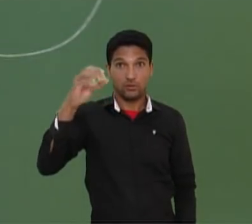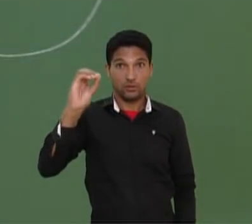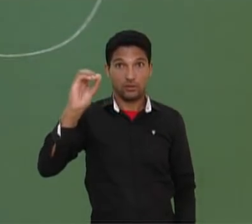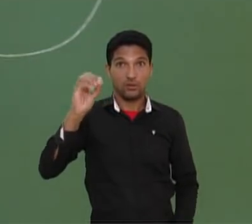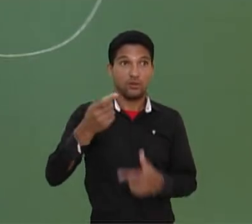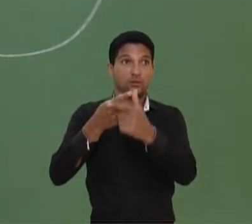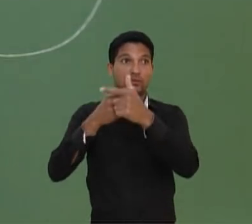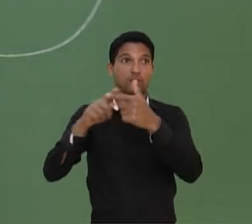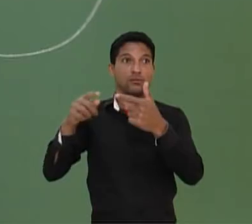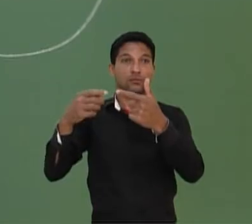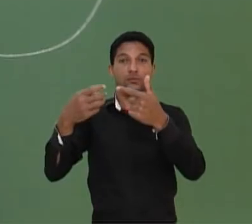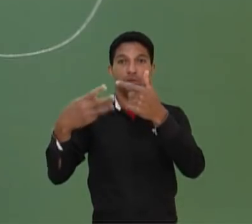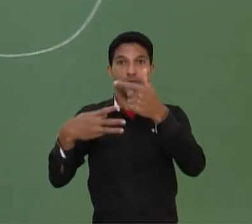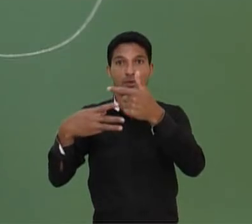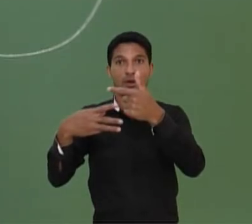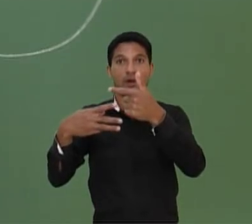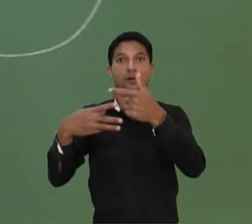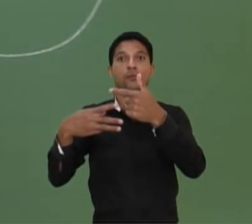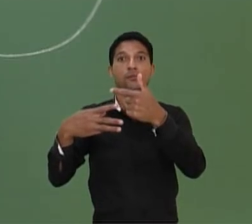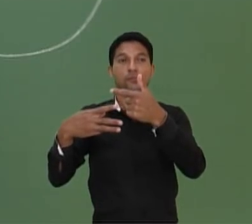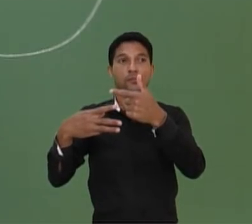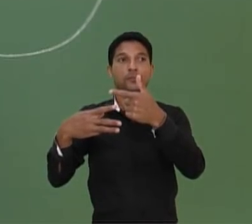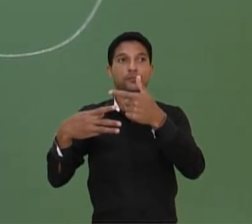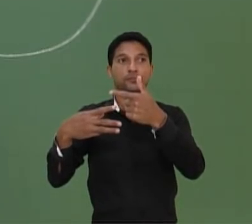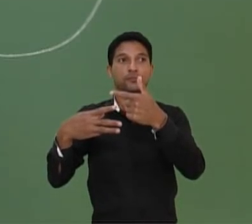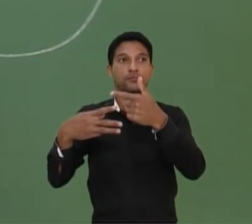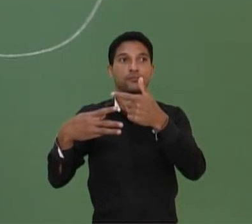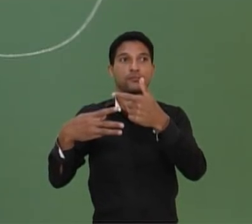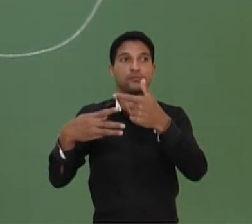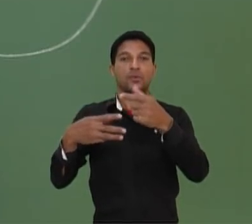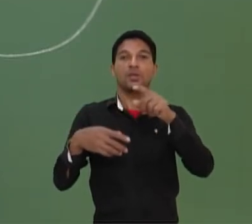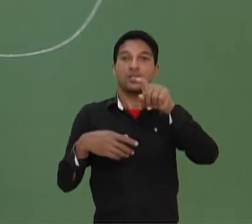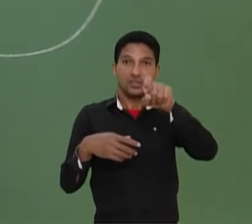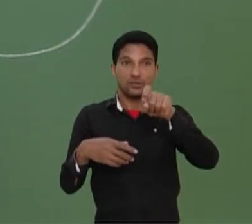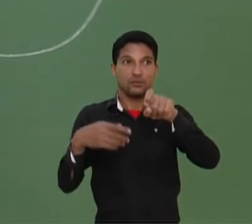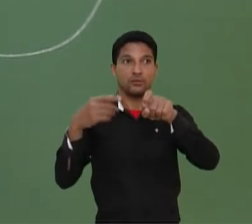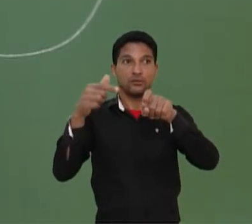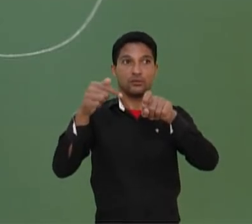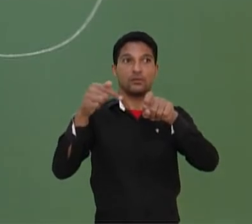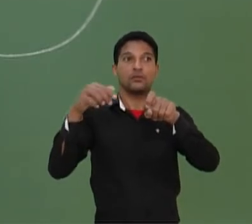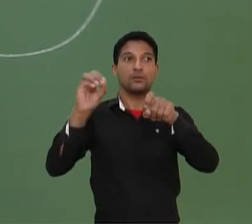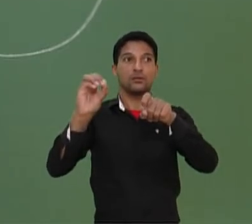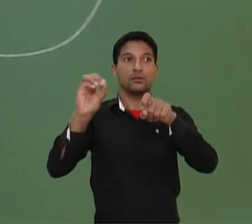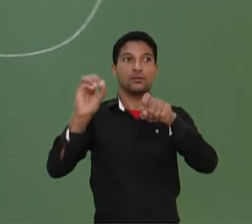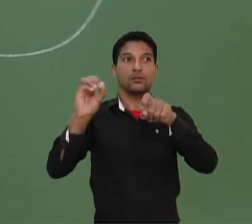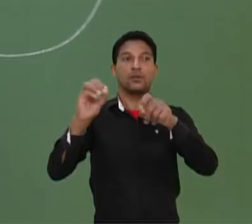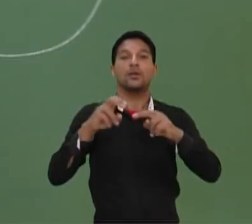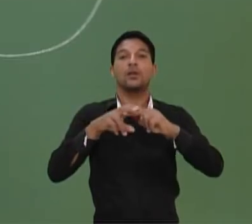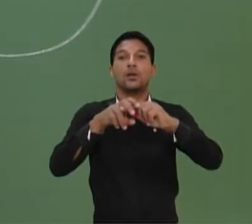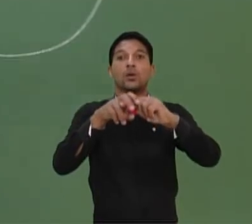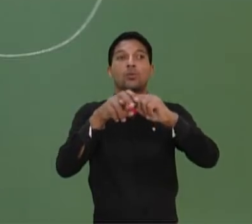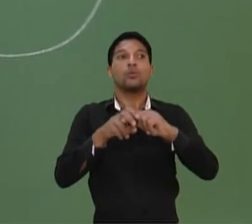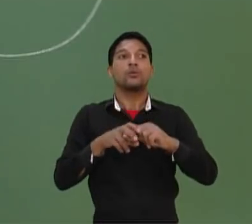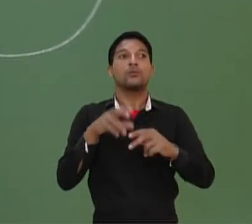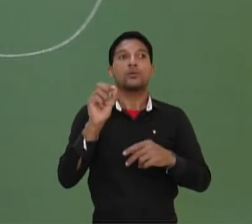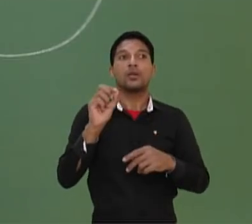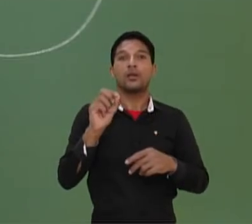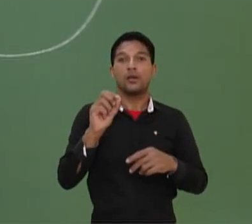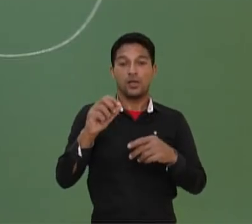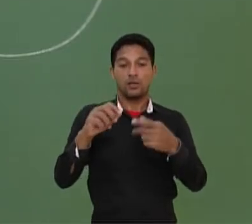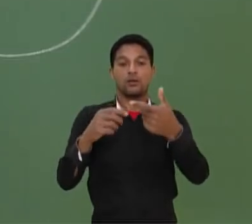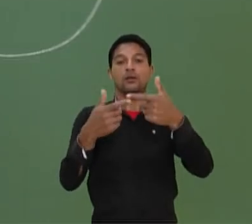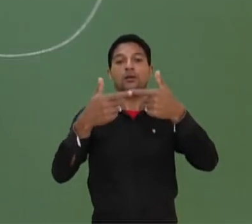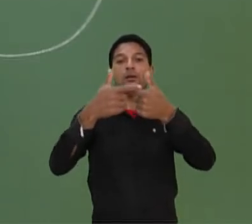Então, esse ângulo aqui mede 70 graus e esse ângulo vai ser 2 vezes 70, que é o quê? 140 graus.